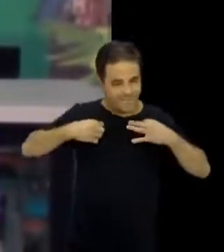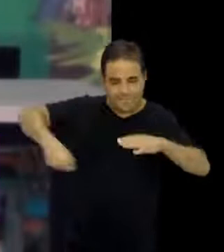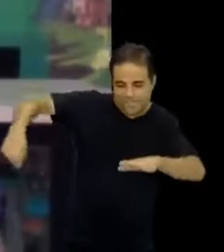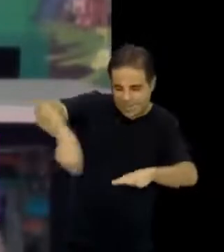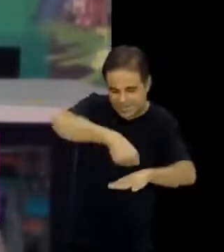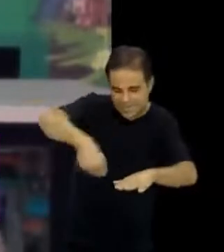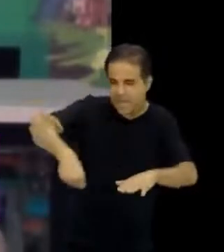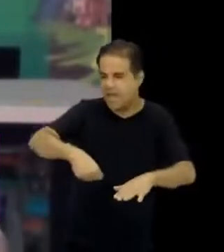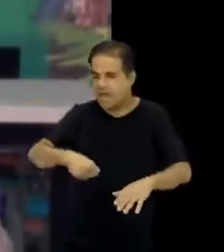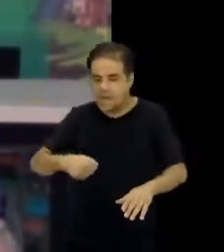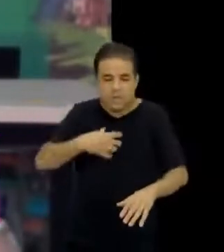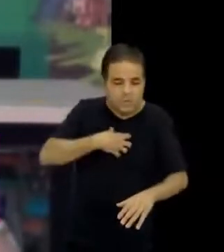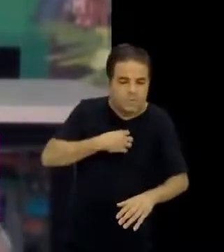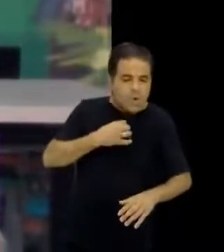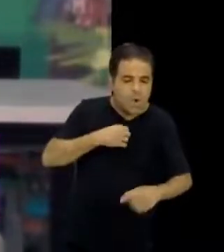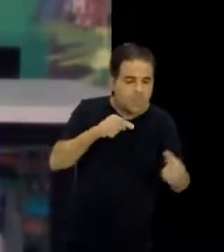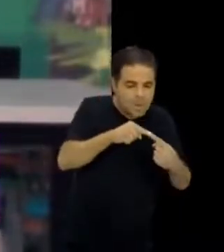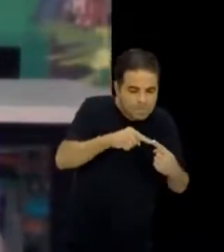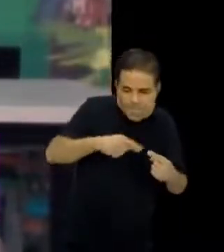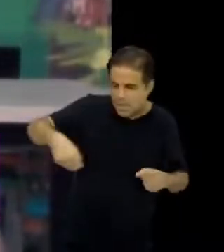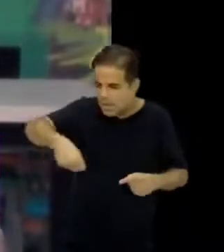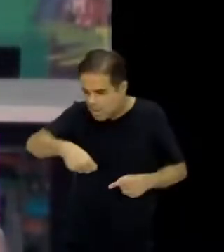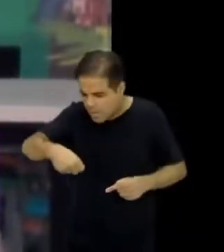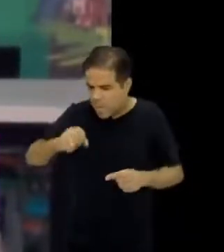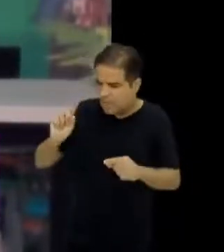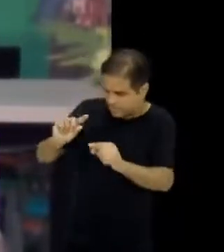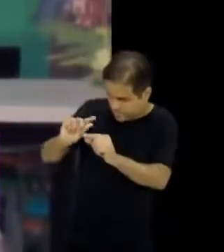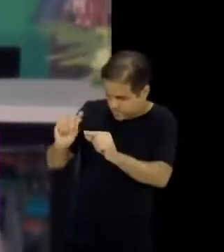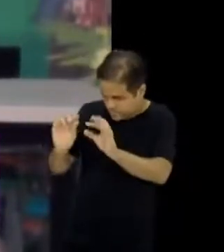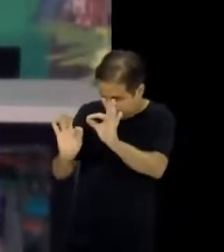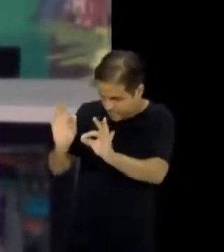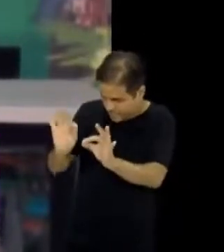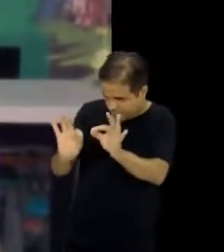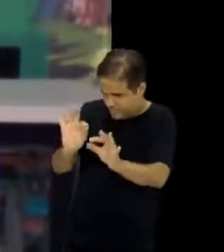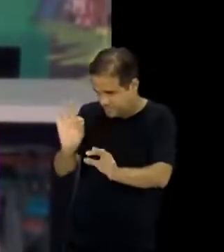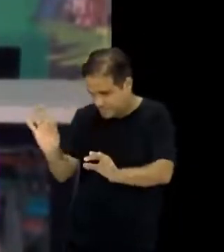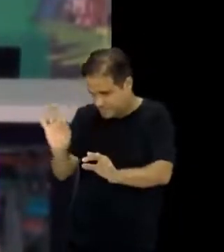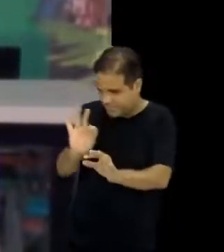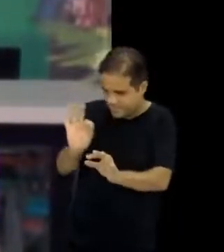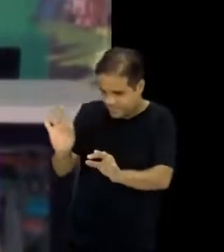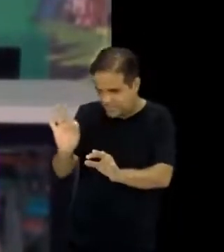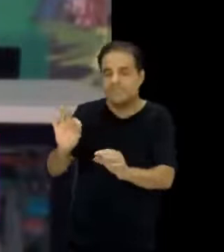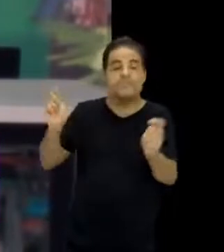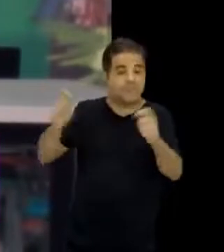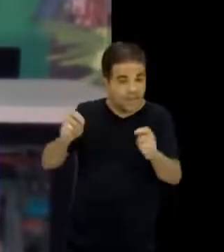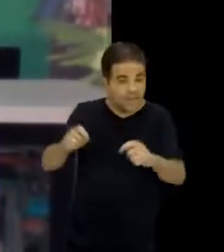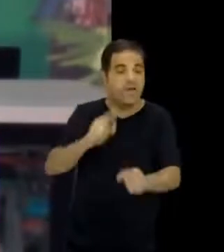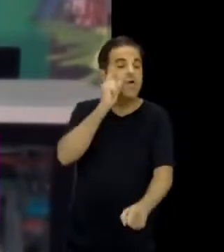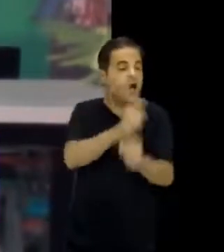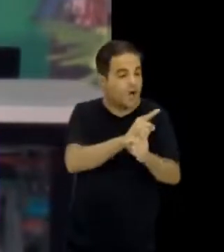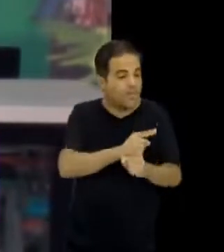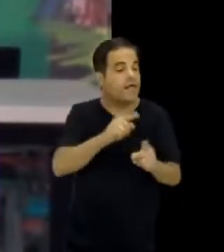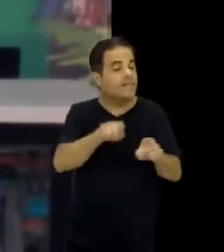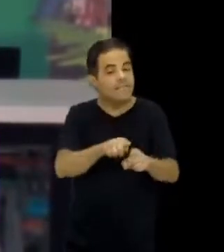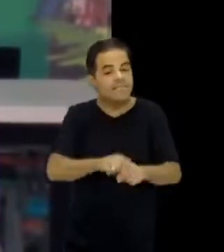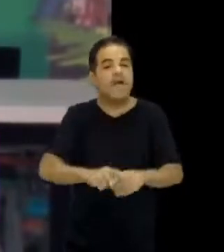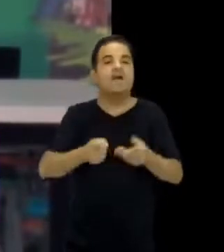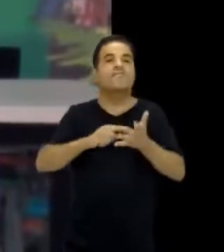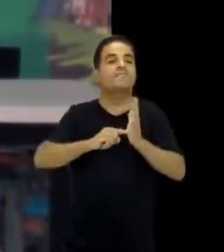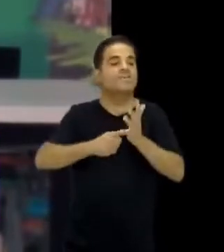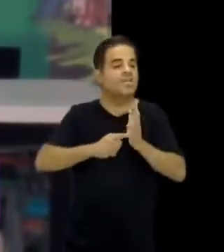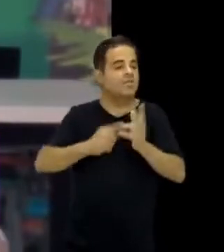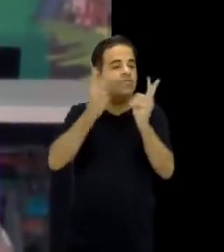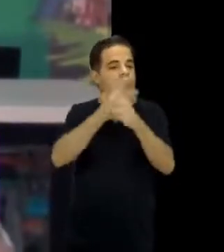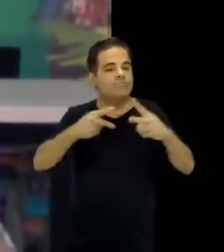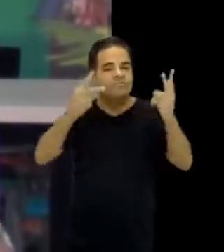ajustar ali o tipo de tecido que a gente quer, né, para que a gente vai utilizar aquele ferro. Ele é encontrado também no ventilador, quando a